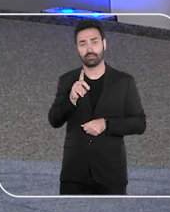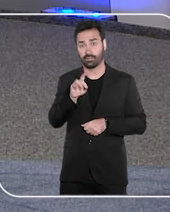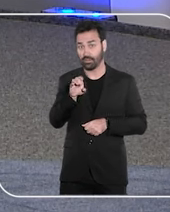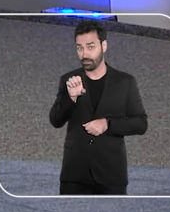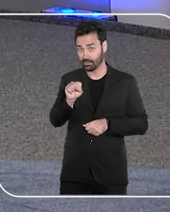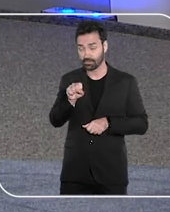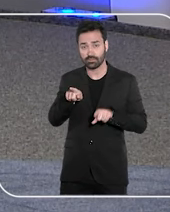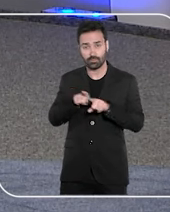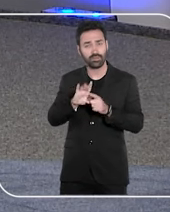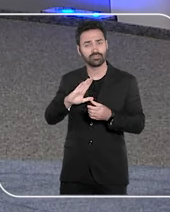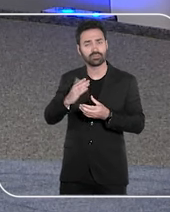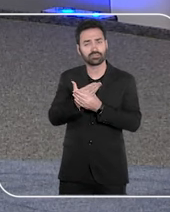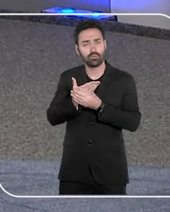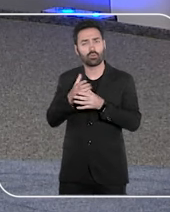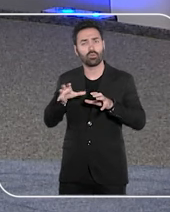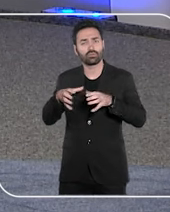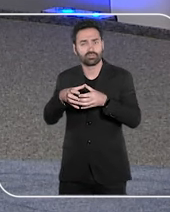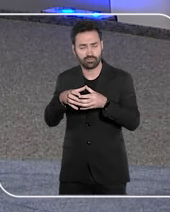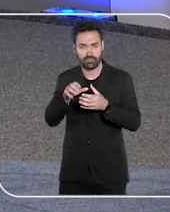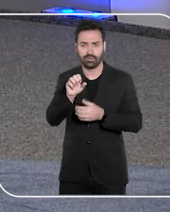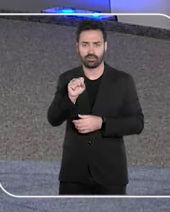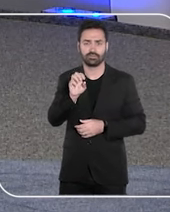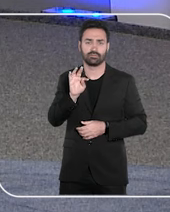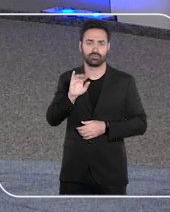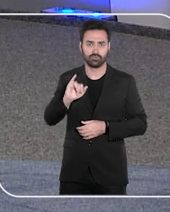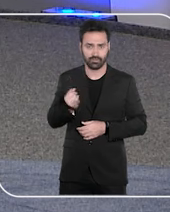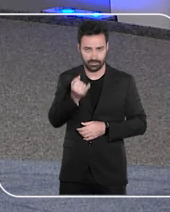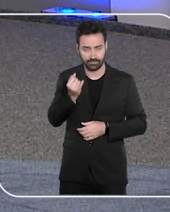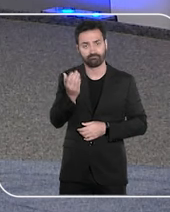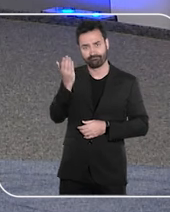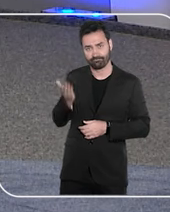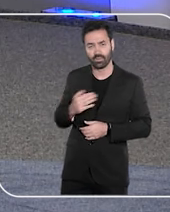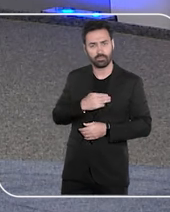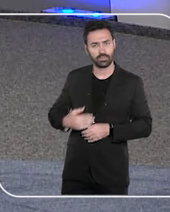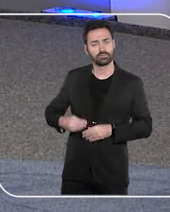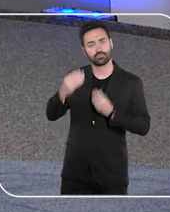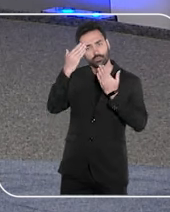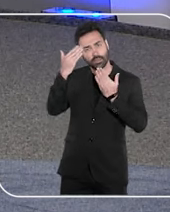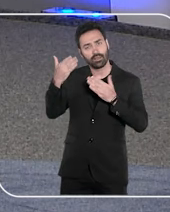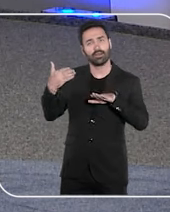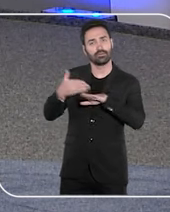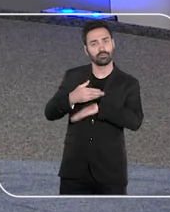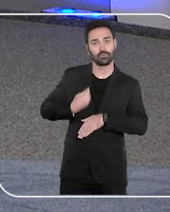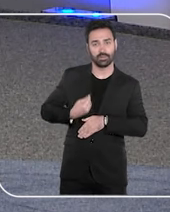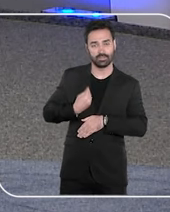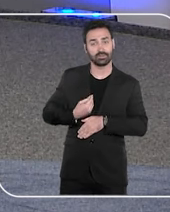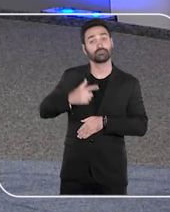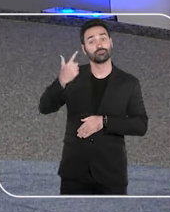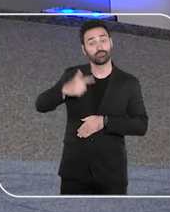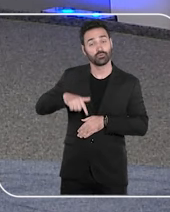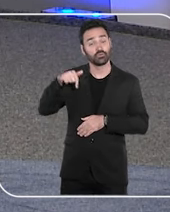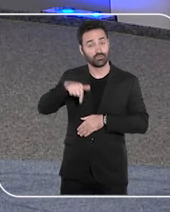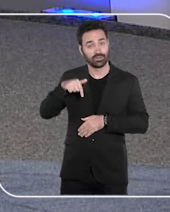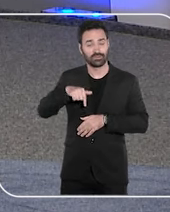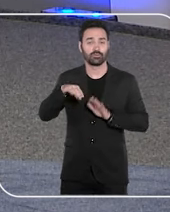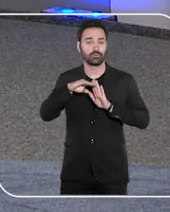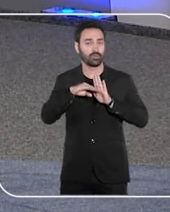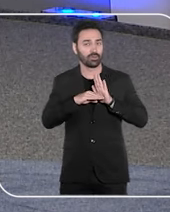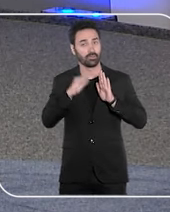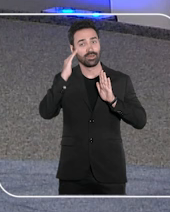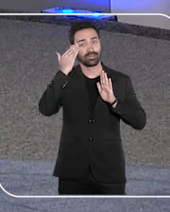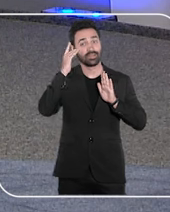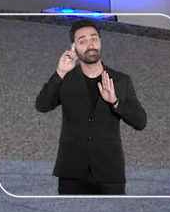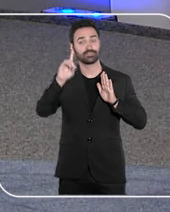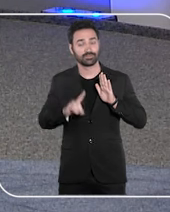STJ. Ministro Schietti, uma vez mais agradeço pela participação novamente aqui conosco no Entender Direito.